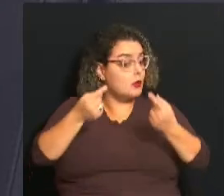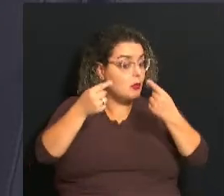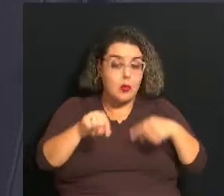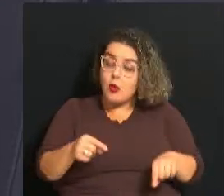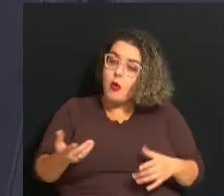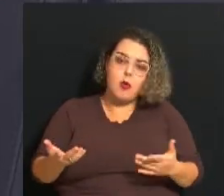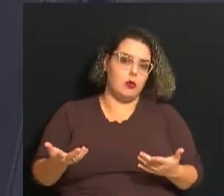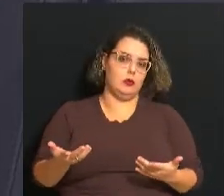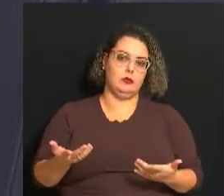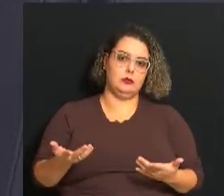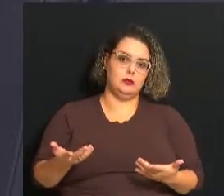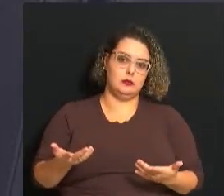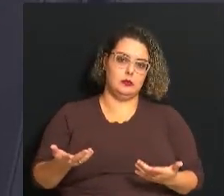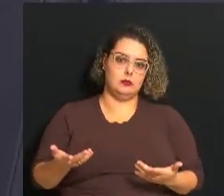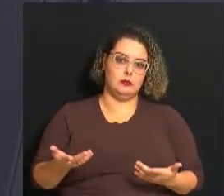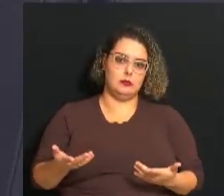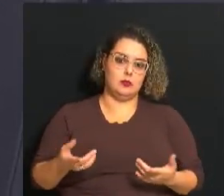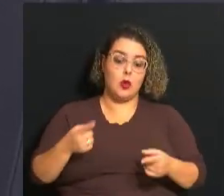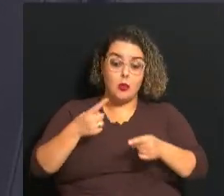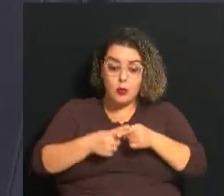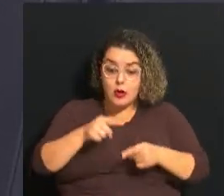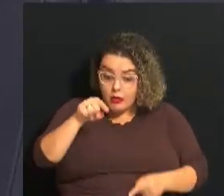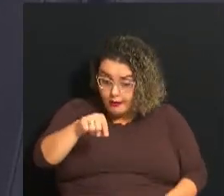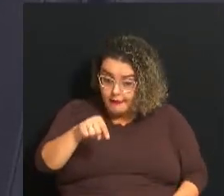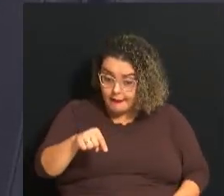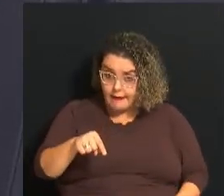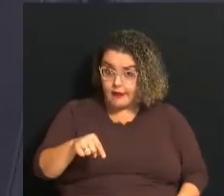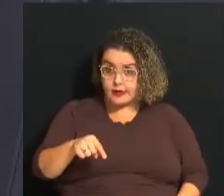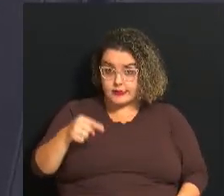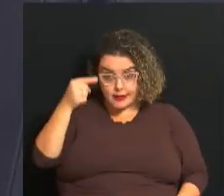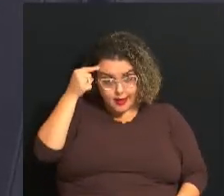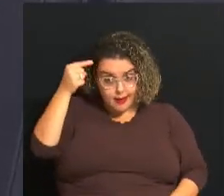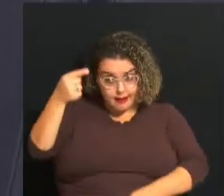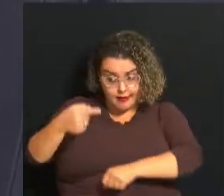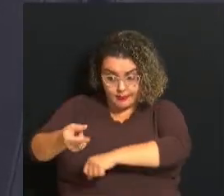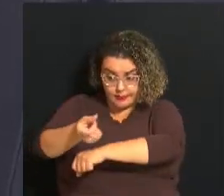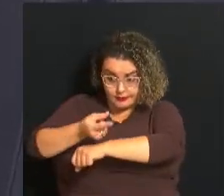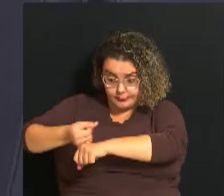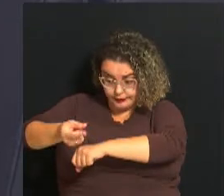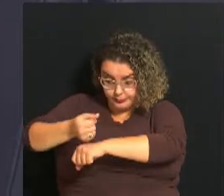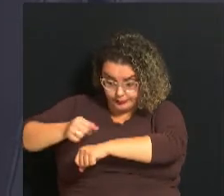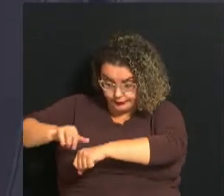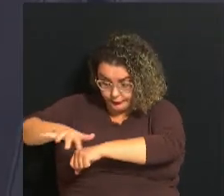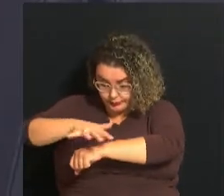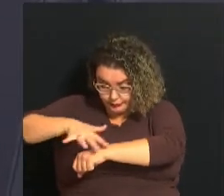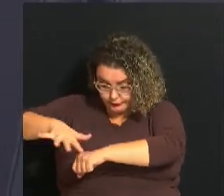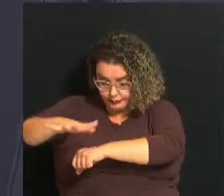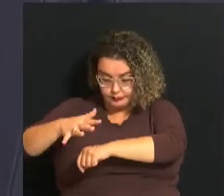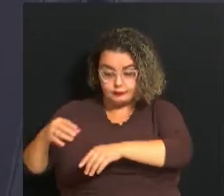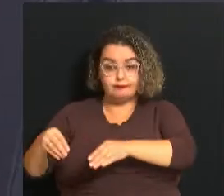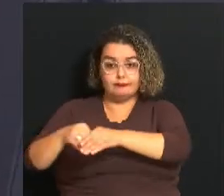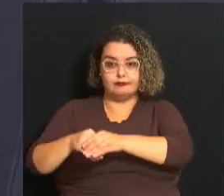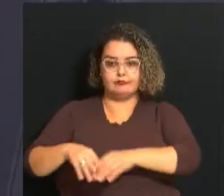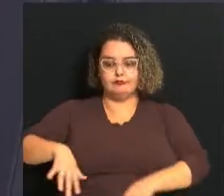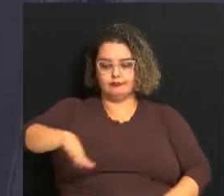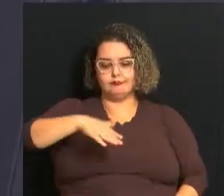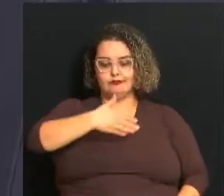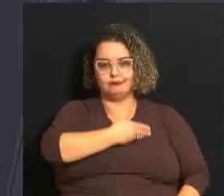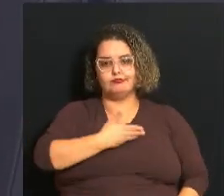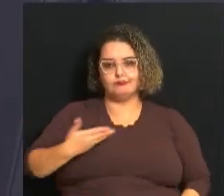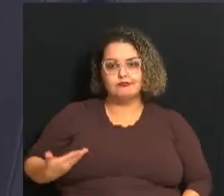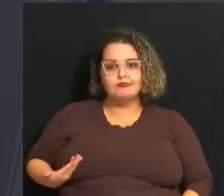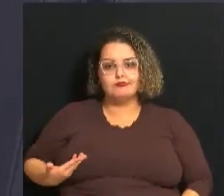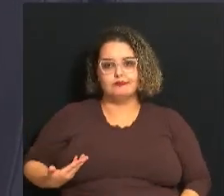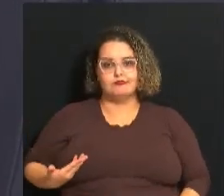porque esse é o cerne do neoliberalismo dentro do setor público tá certo é se apropriar do